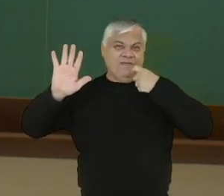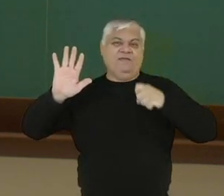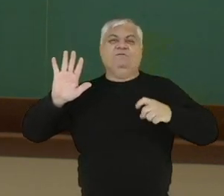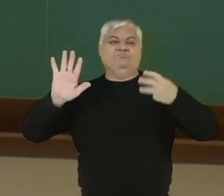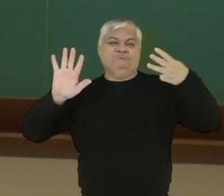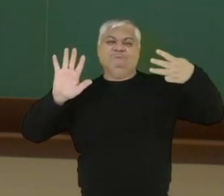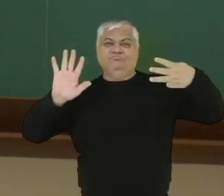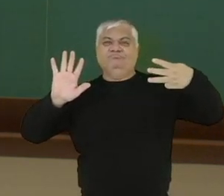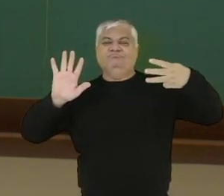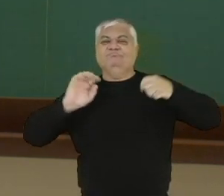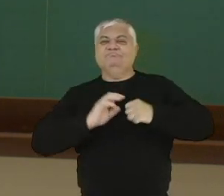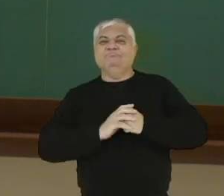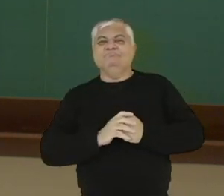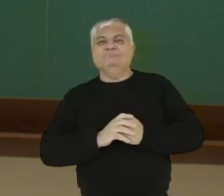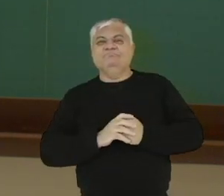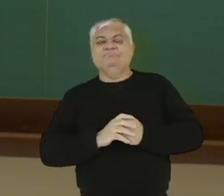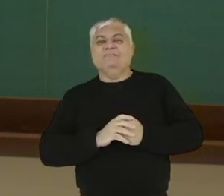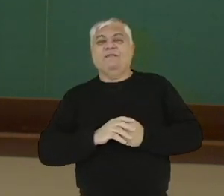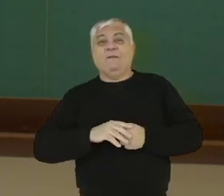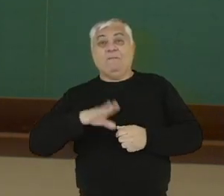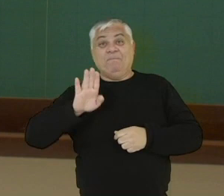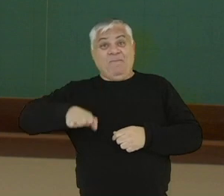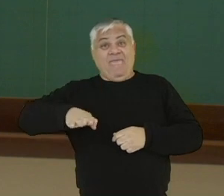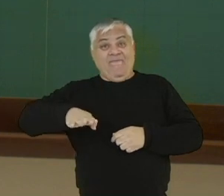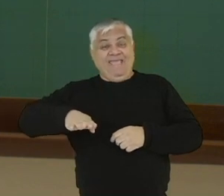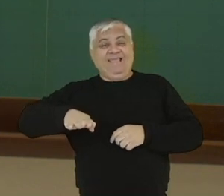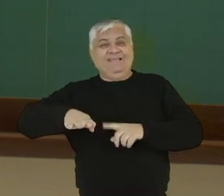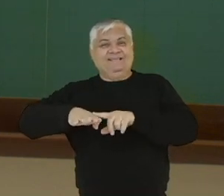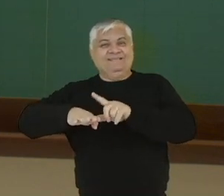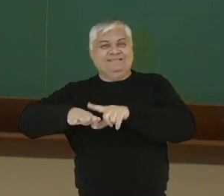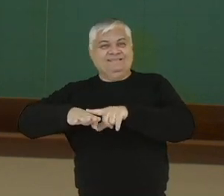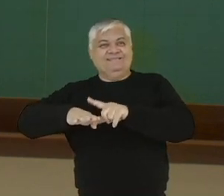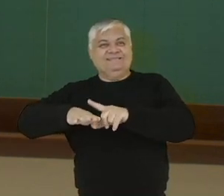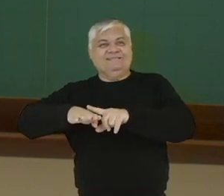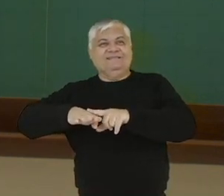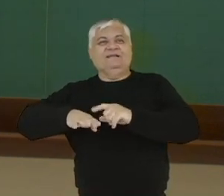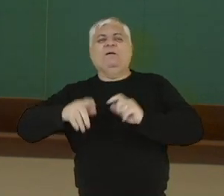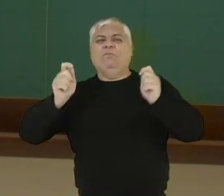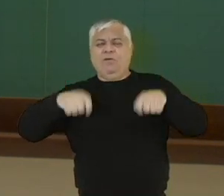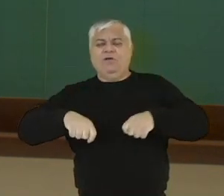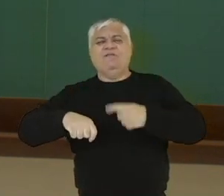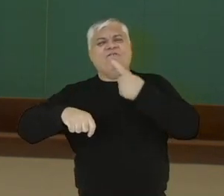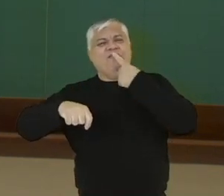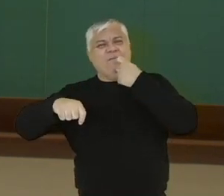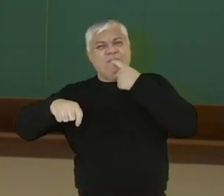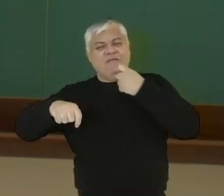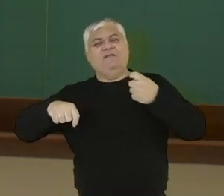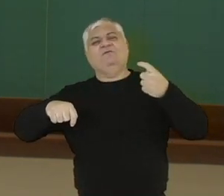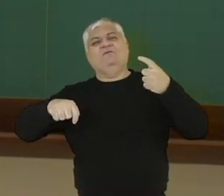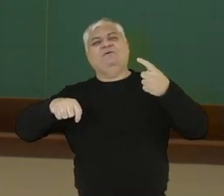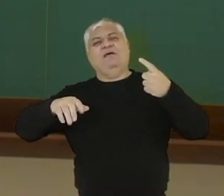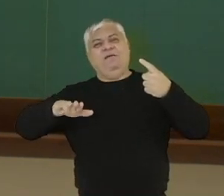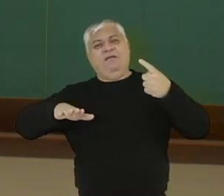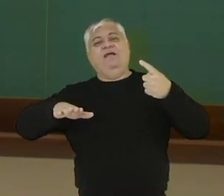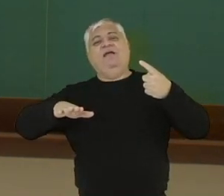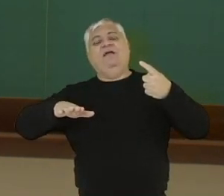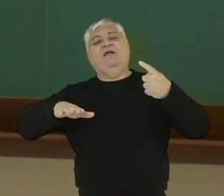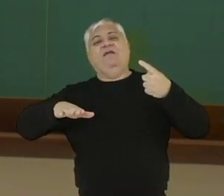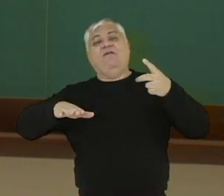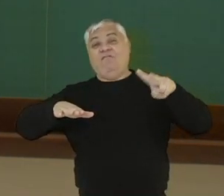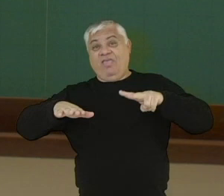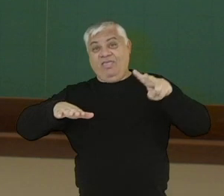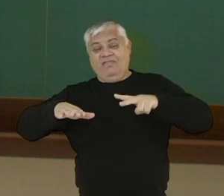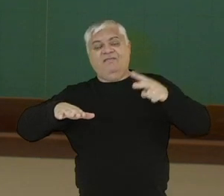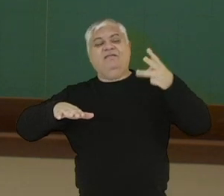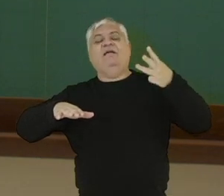vermelho. Para o pé direito, eu posso ter vermelho no pé direito, verde e o